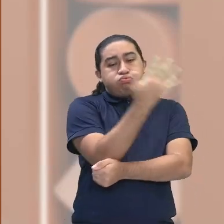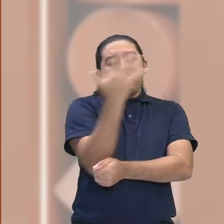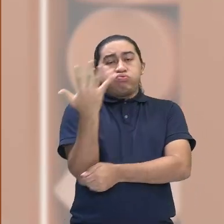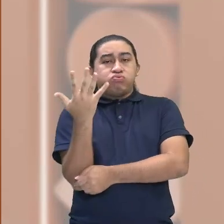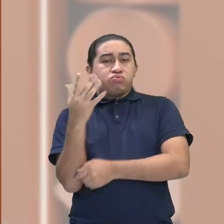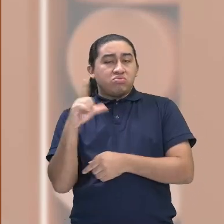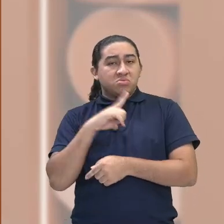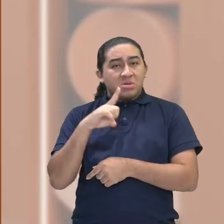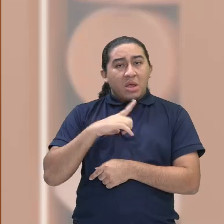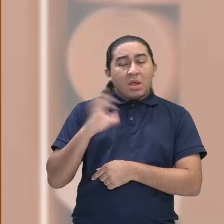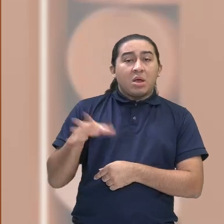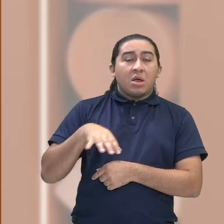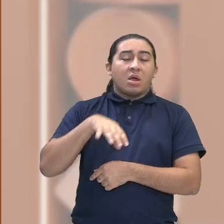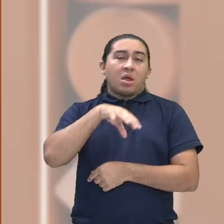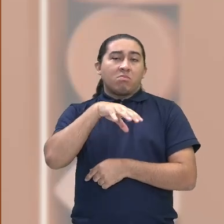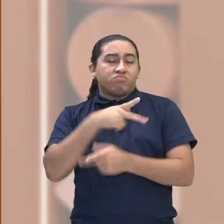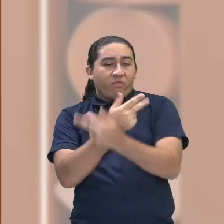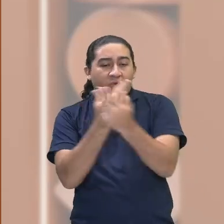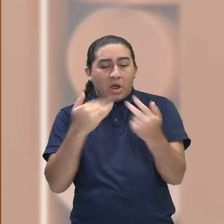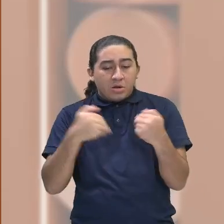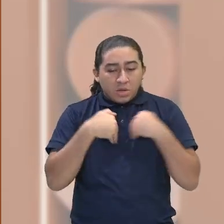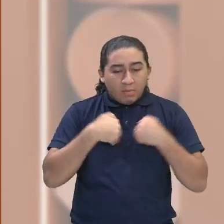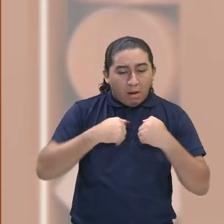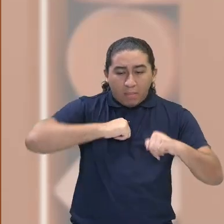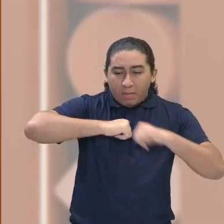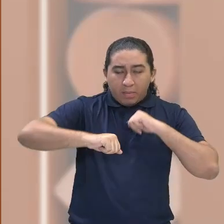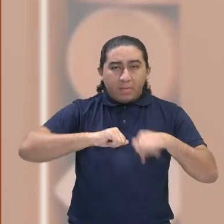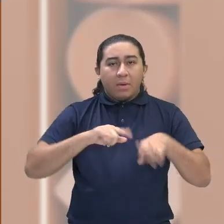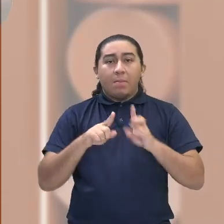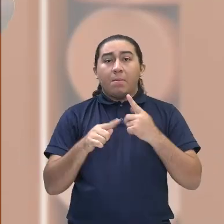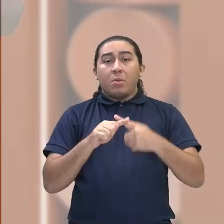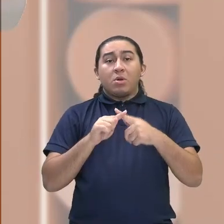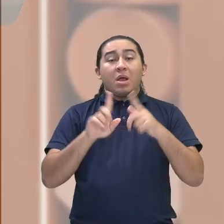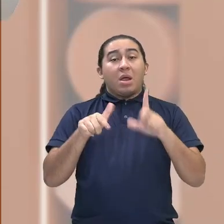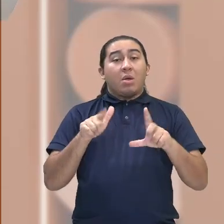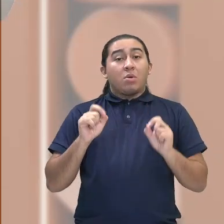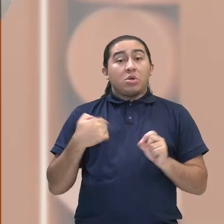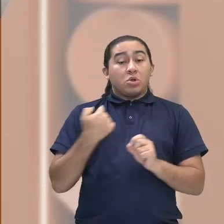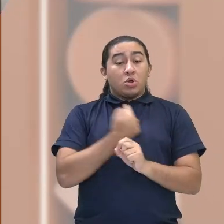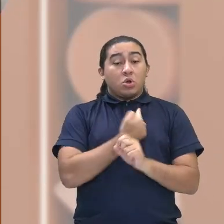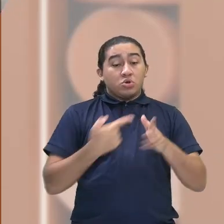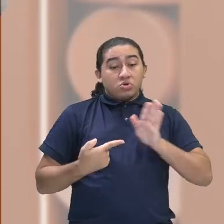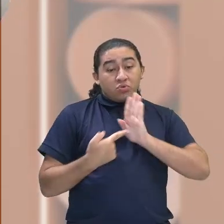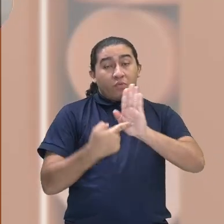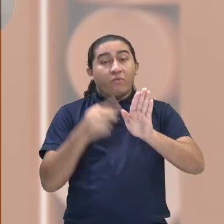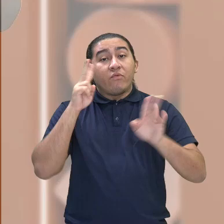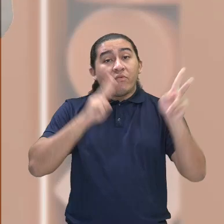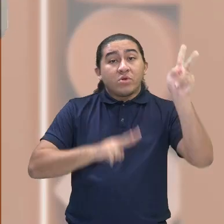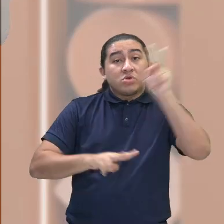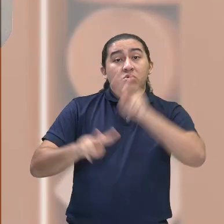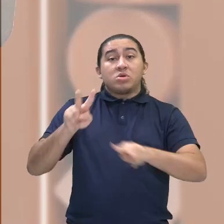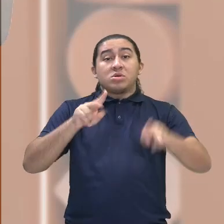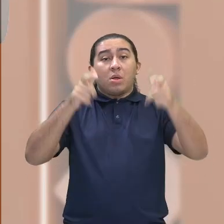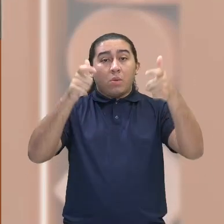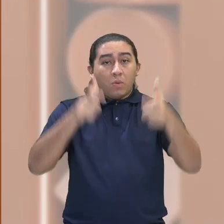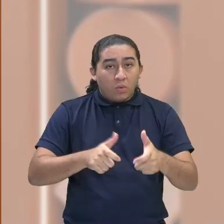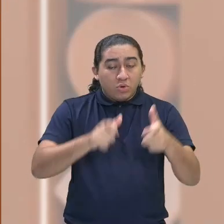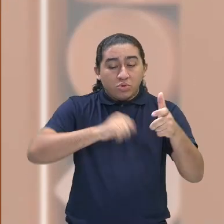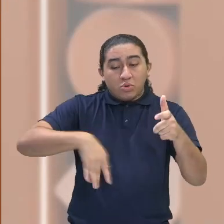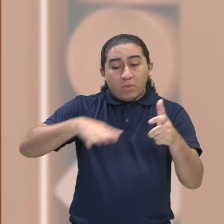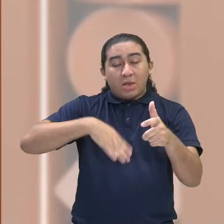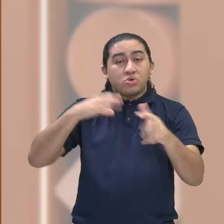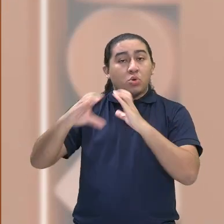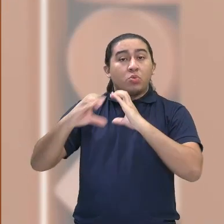zebra correndo para lá e para cá, porque é o que é apresentado para a gente pelos meios de comunicação que a gente